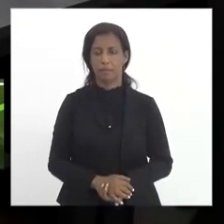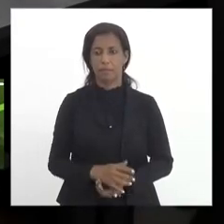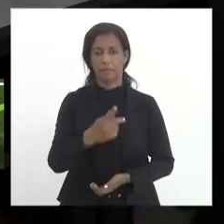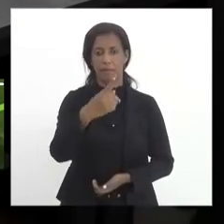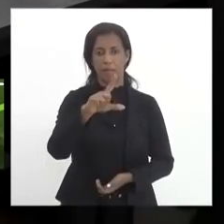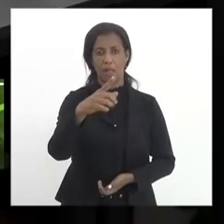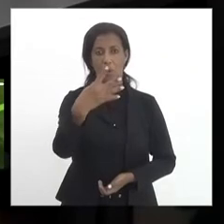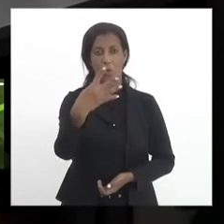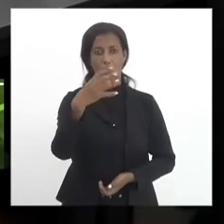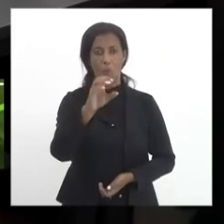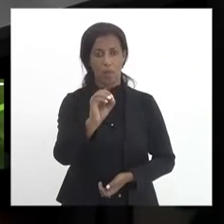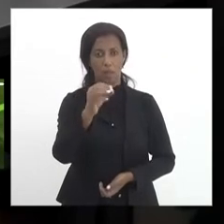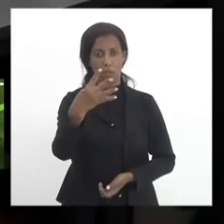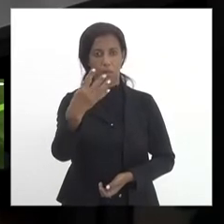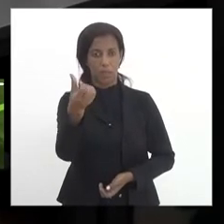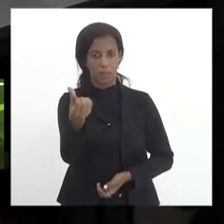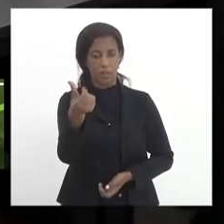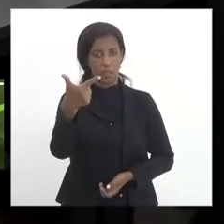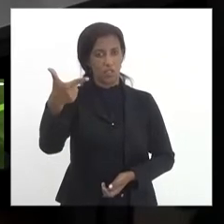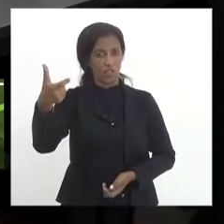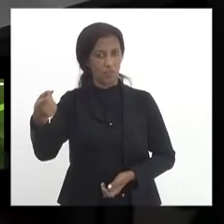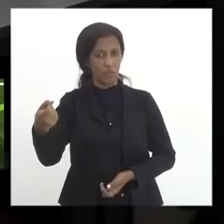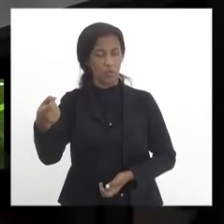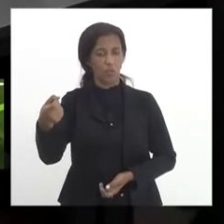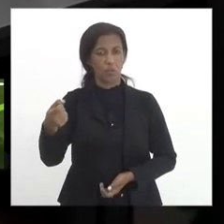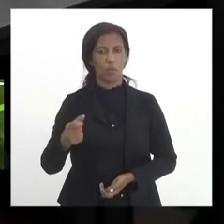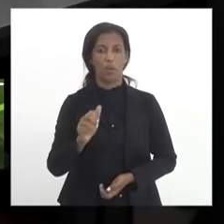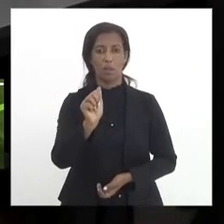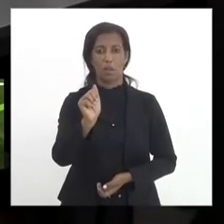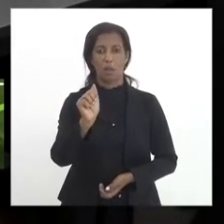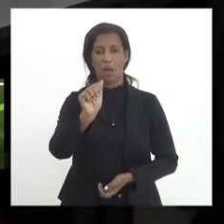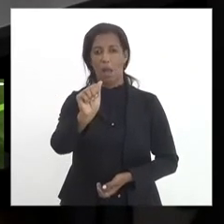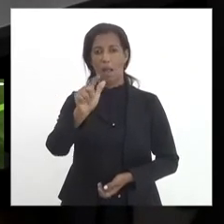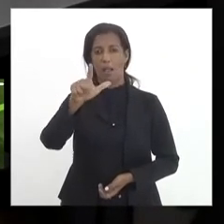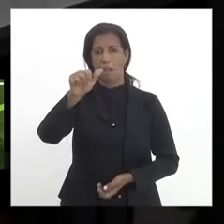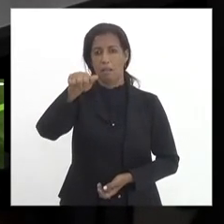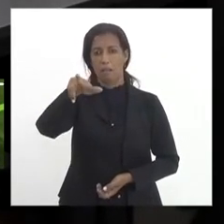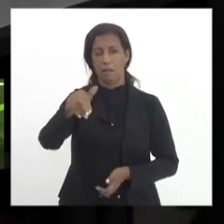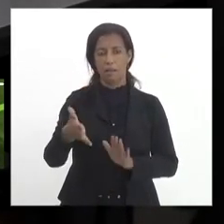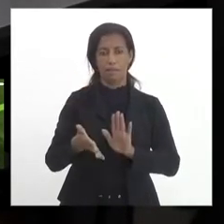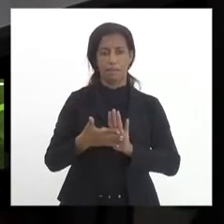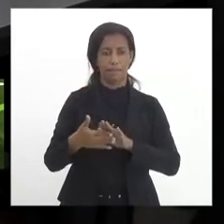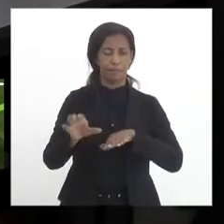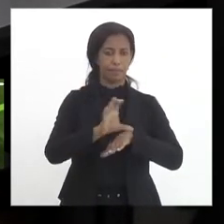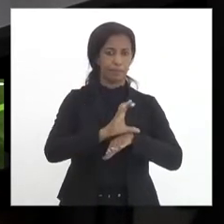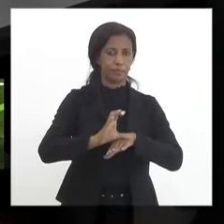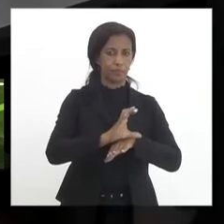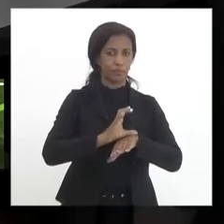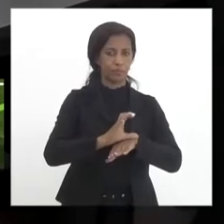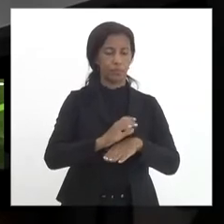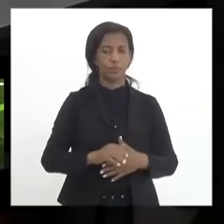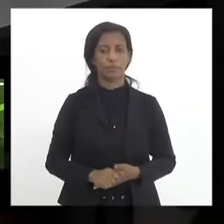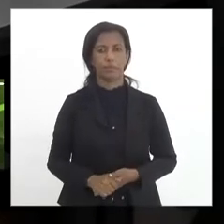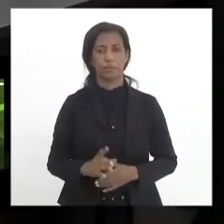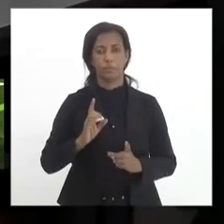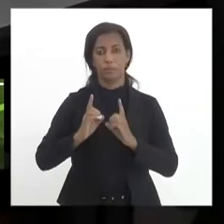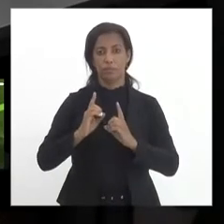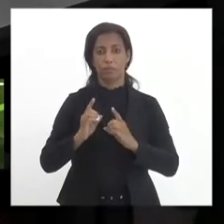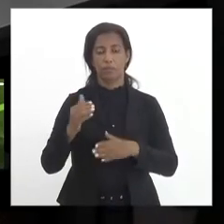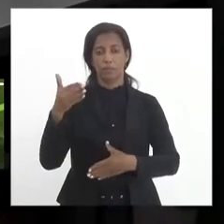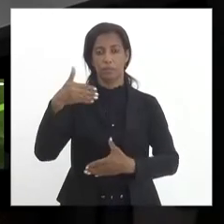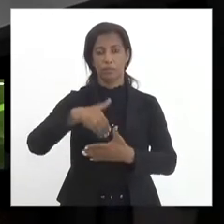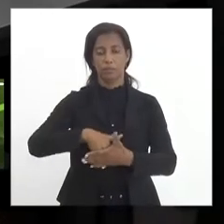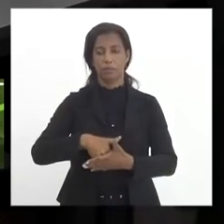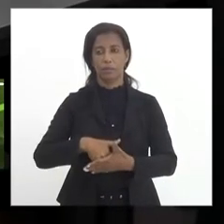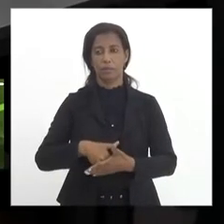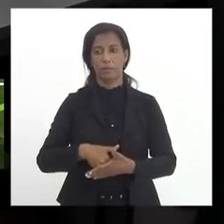de lei 4046/2021, autoria do deputado Alana Passos, parecer pela inconstitucionalidade. Em discussão,